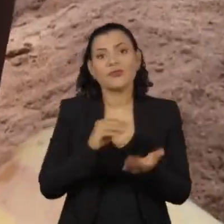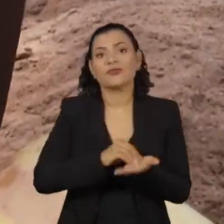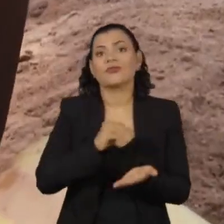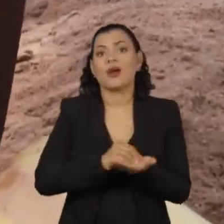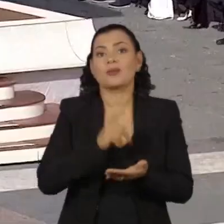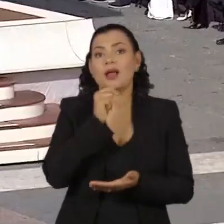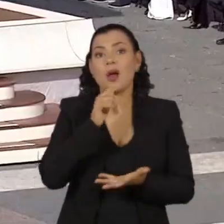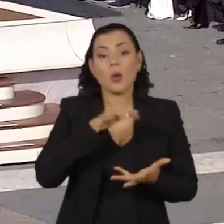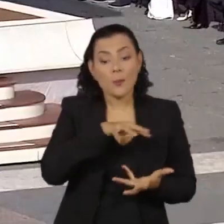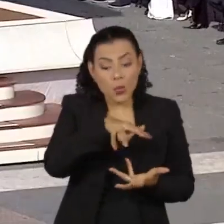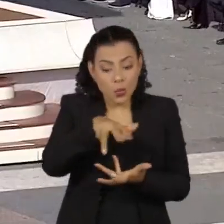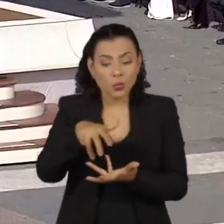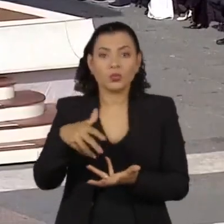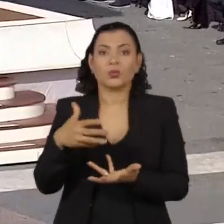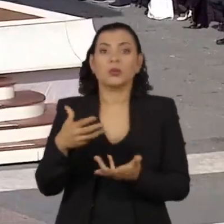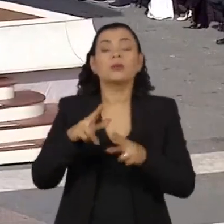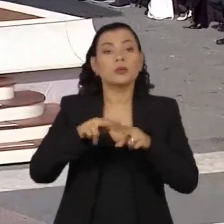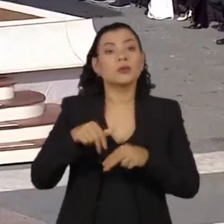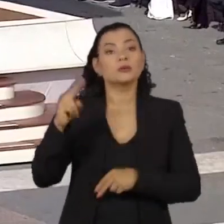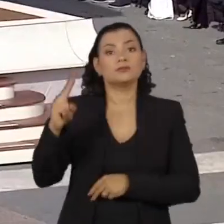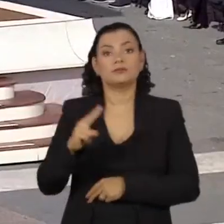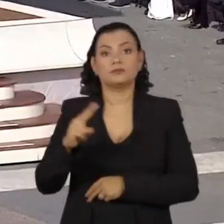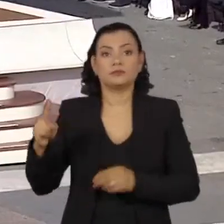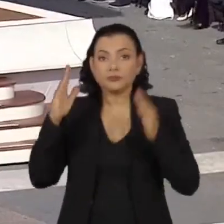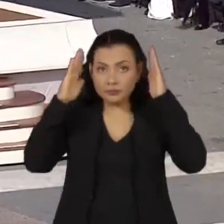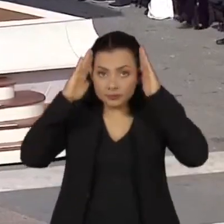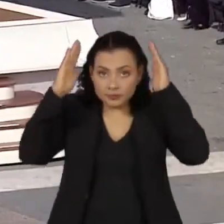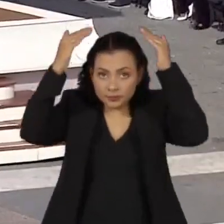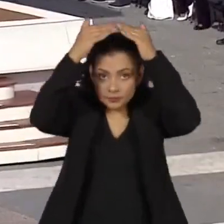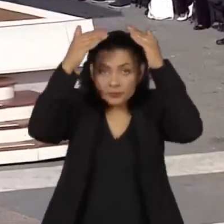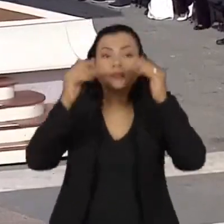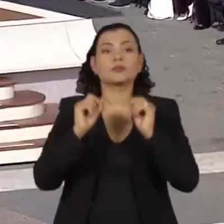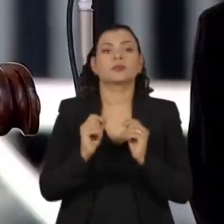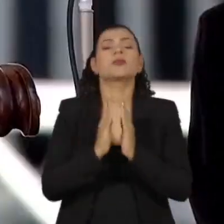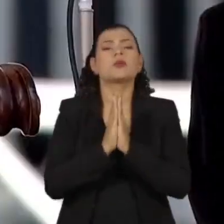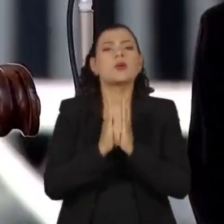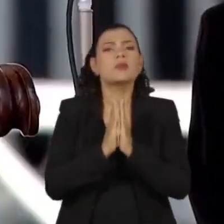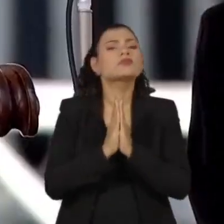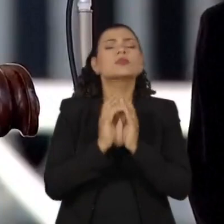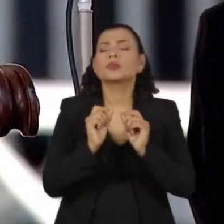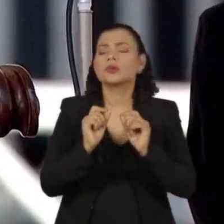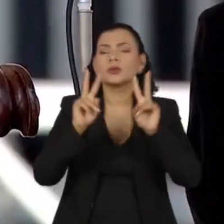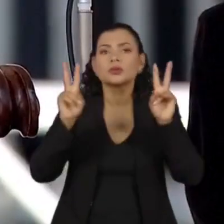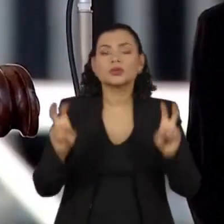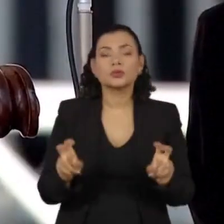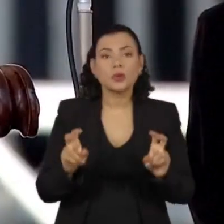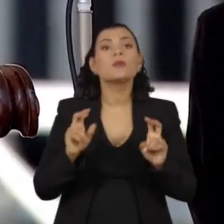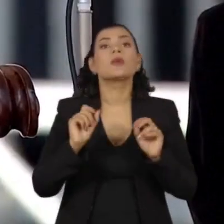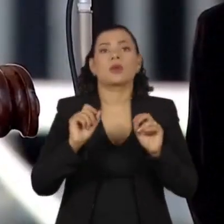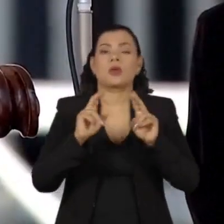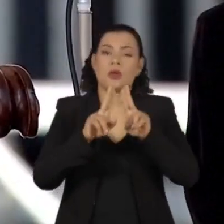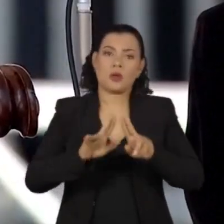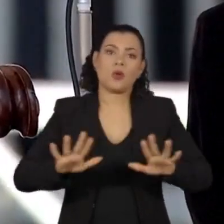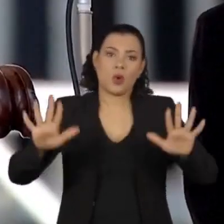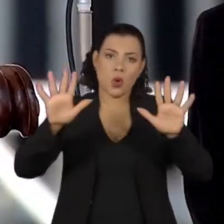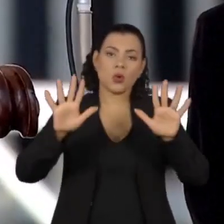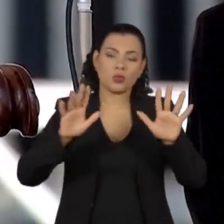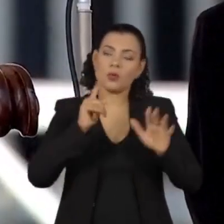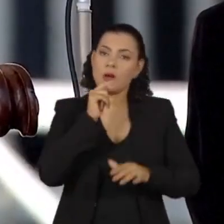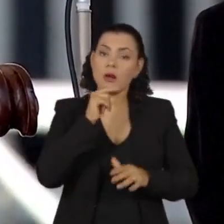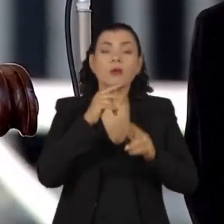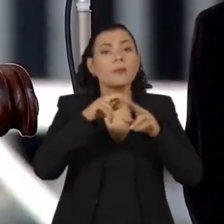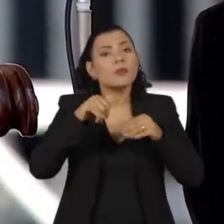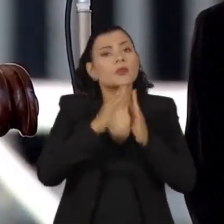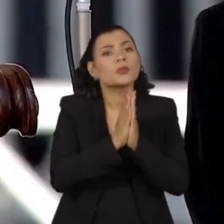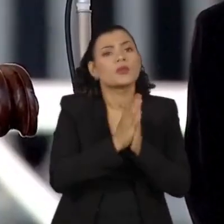generalizada no Vaticano Papa Francisco abriu A oração do anjo falando da conferência da água da ONU e pediu aos fiéis que evitem